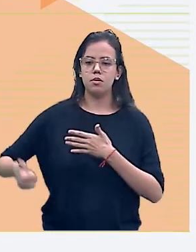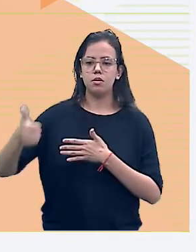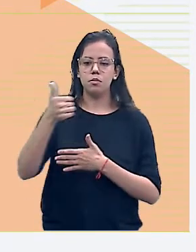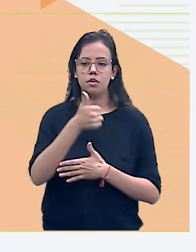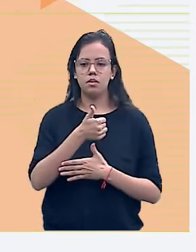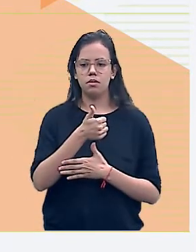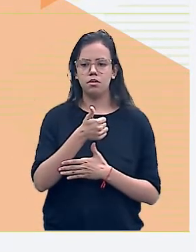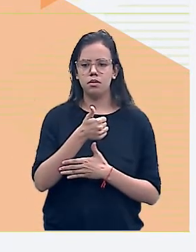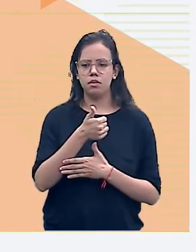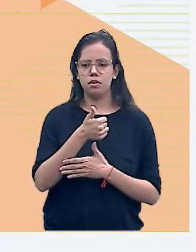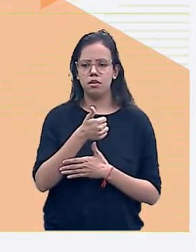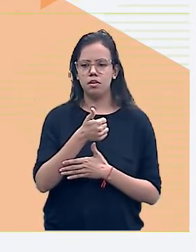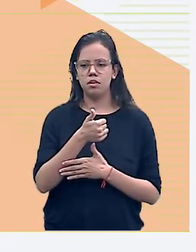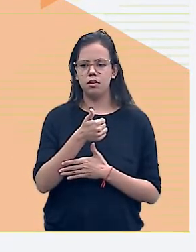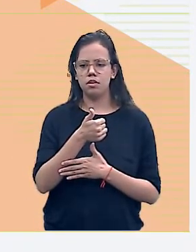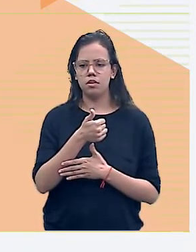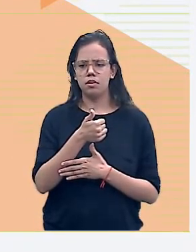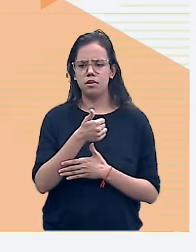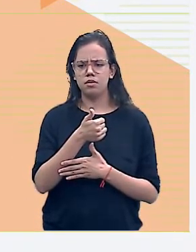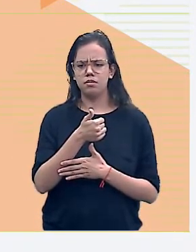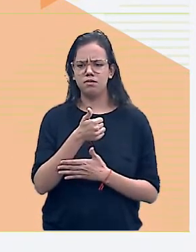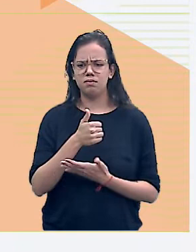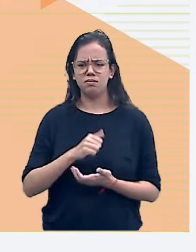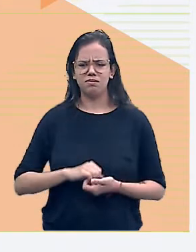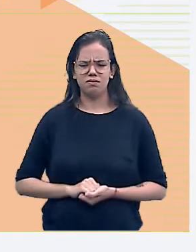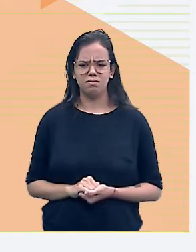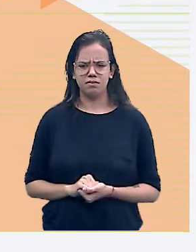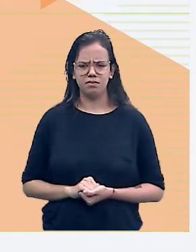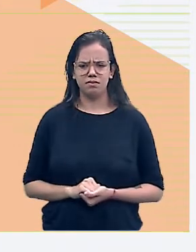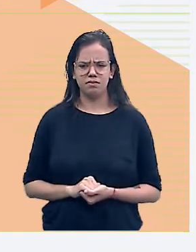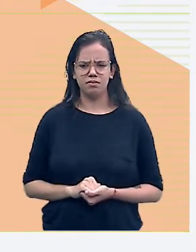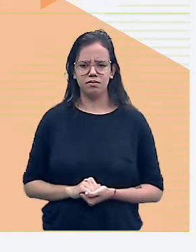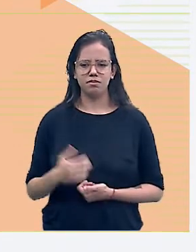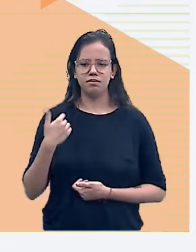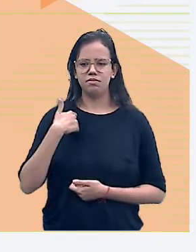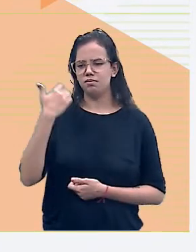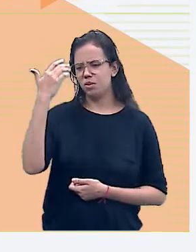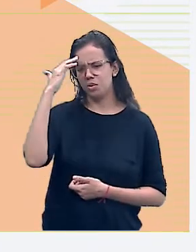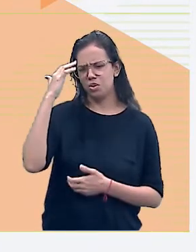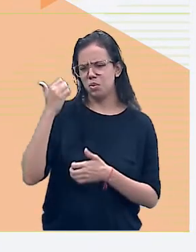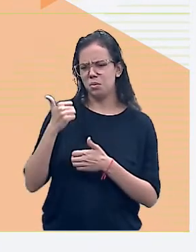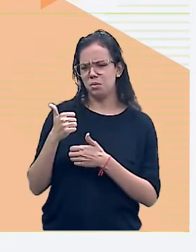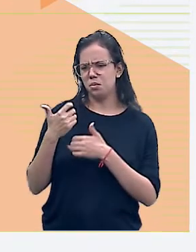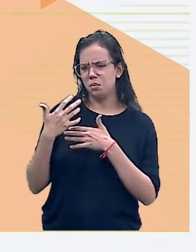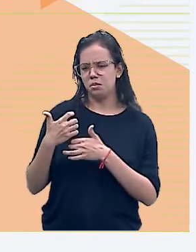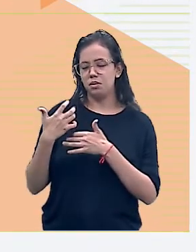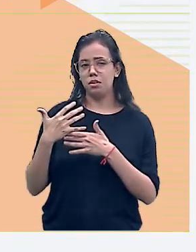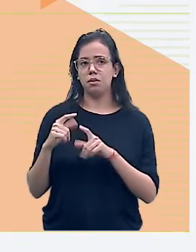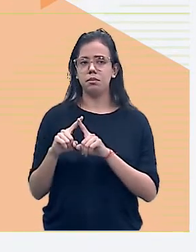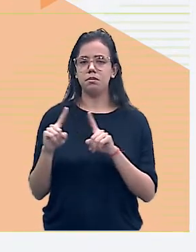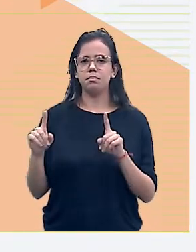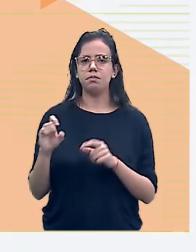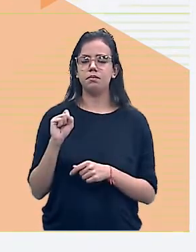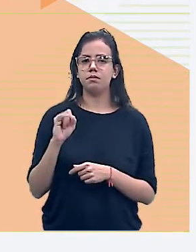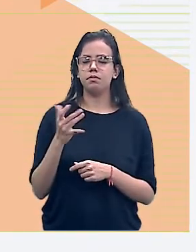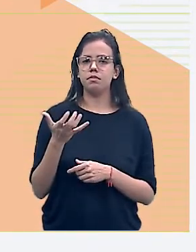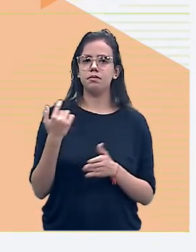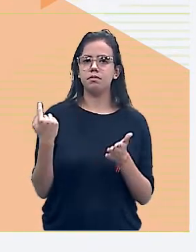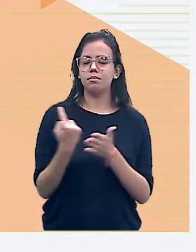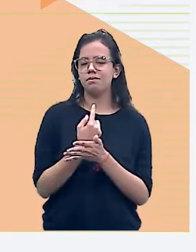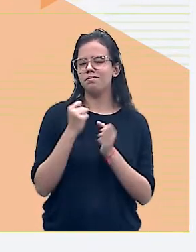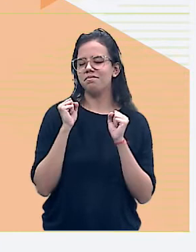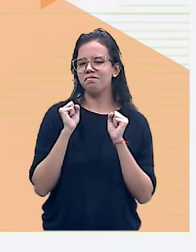são serão igualitárias não entendi direito Ester Campelo Mas se você quiser colocar uma